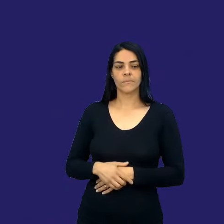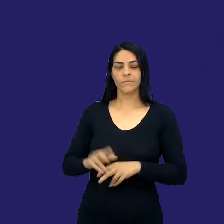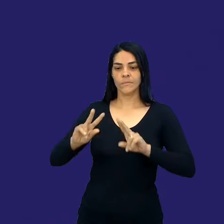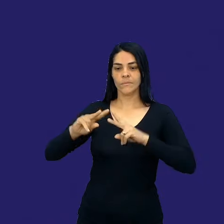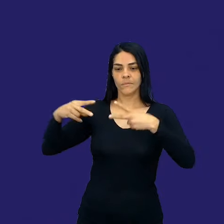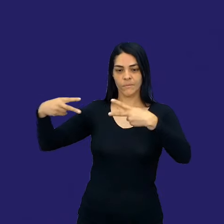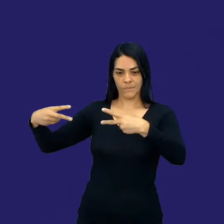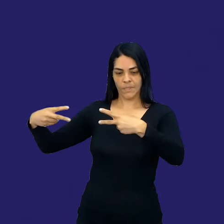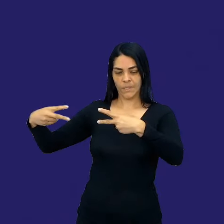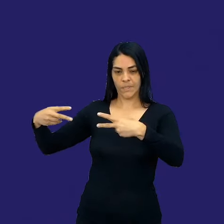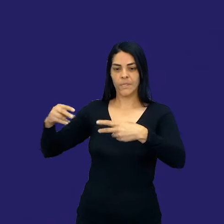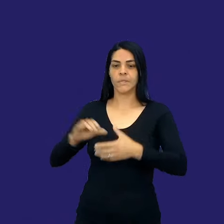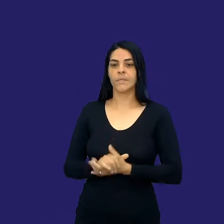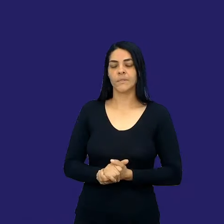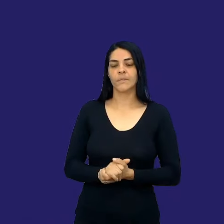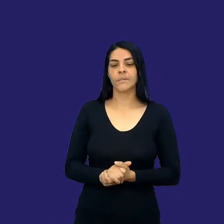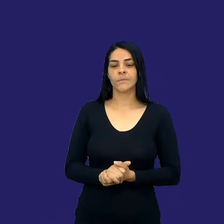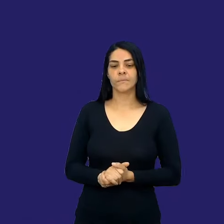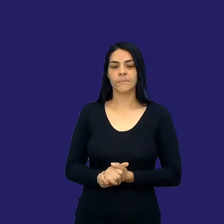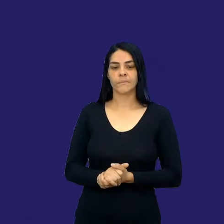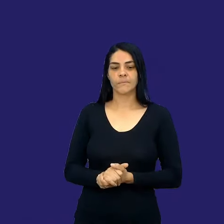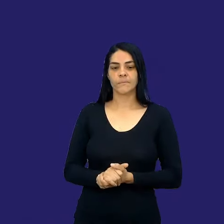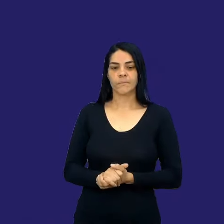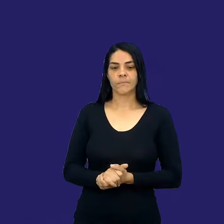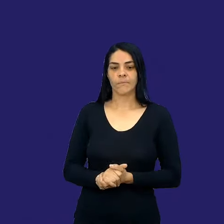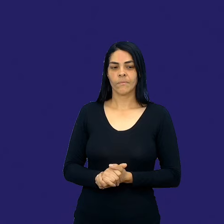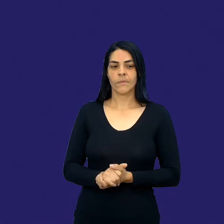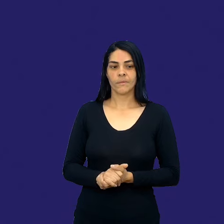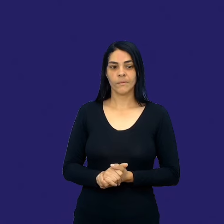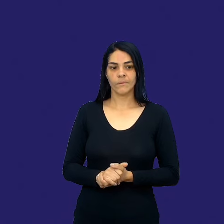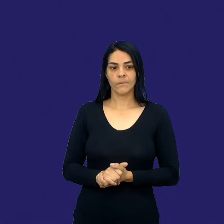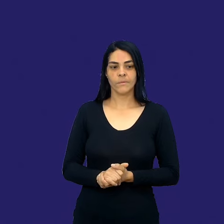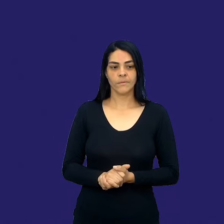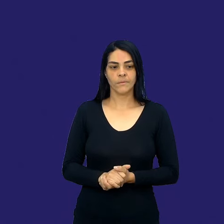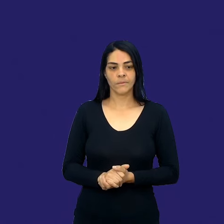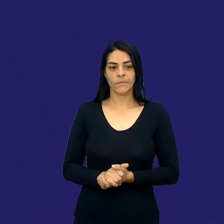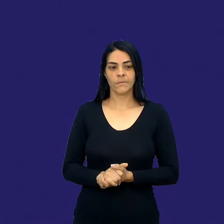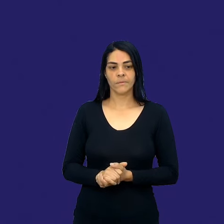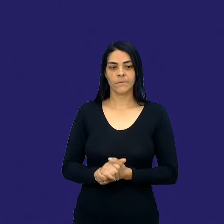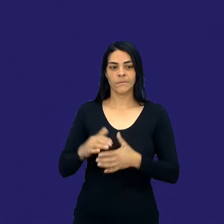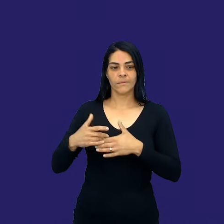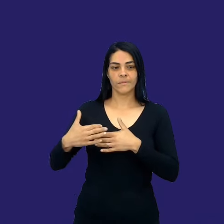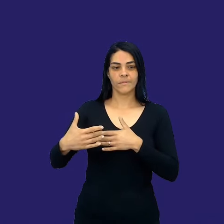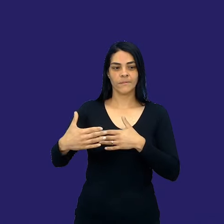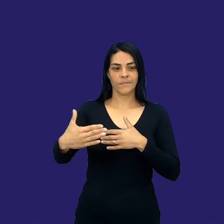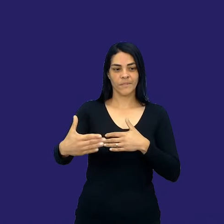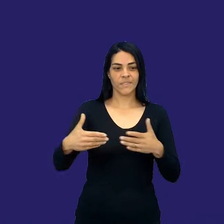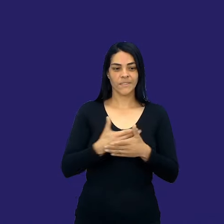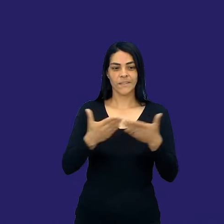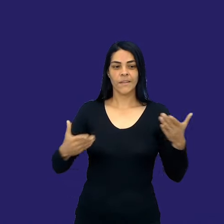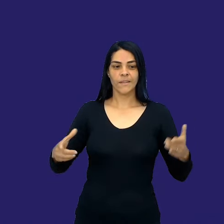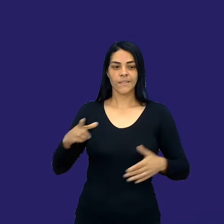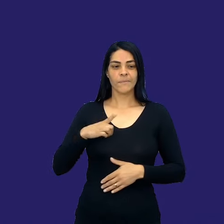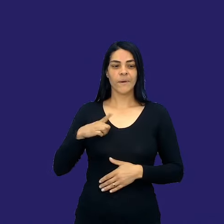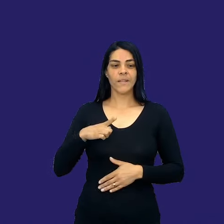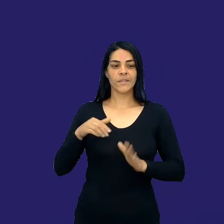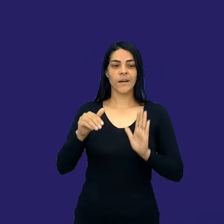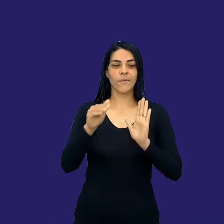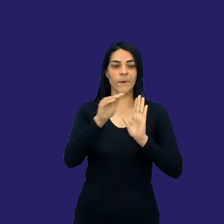na EFAP, e estamos aqui falando do volume 2, tá bom? A seguir nós temos, então, o roteiro